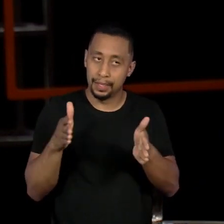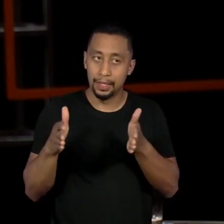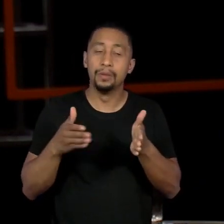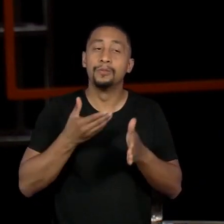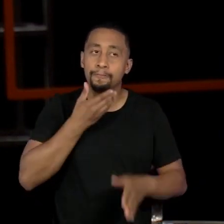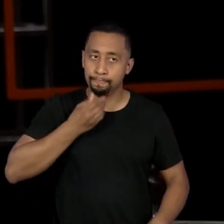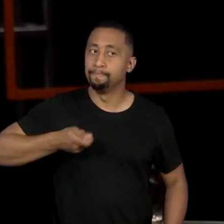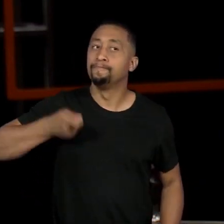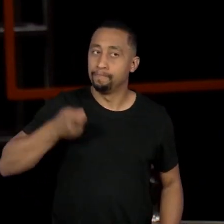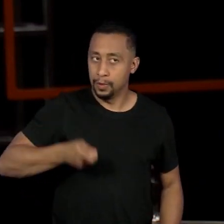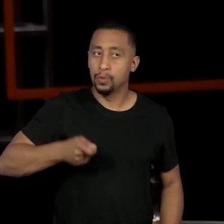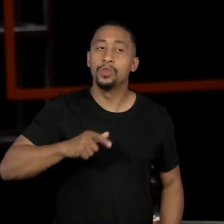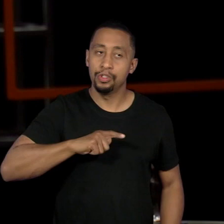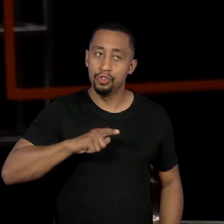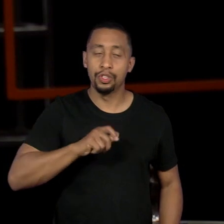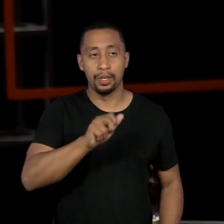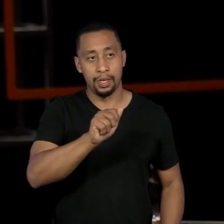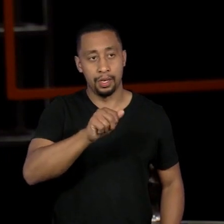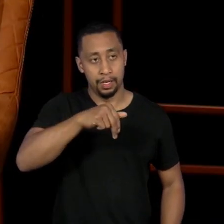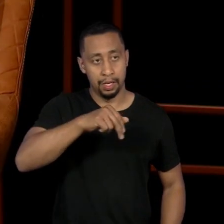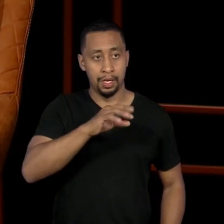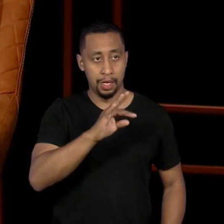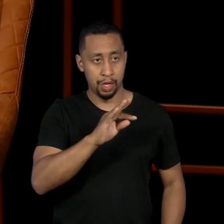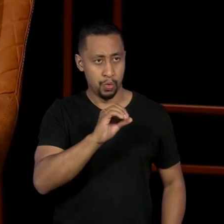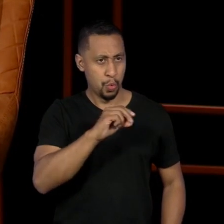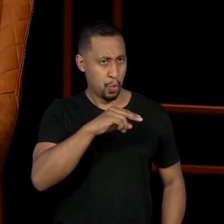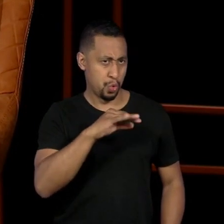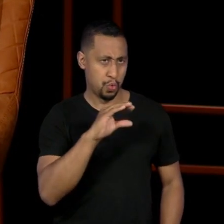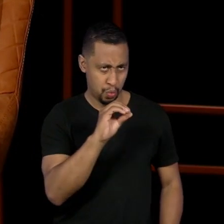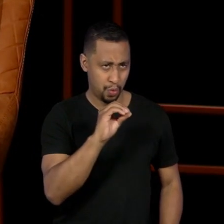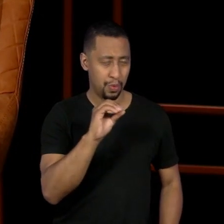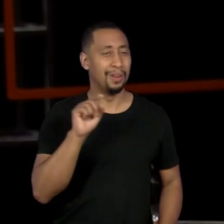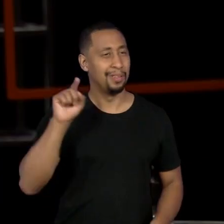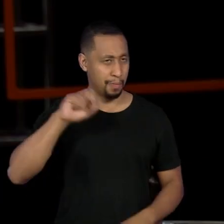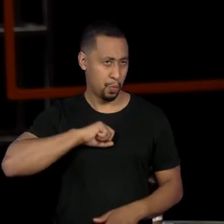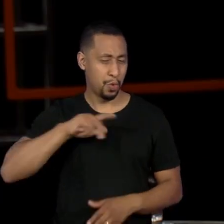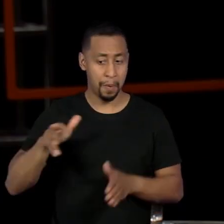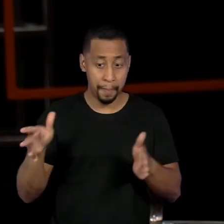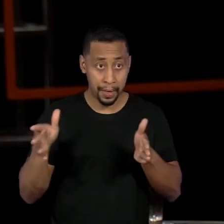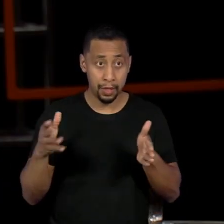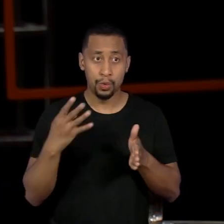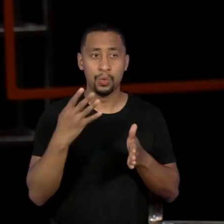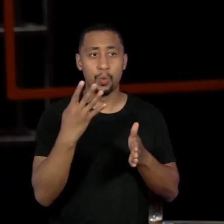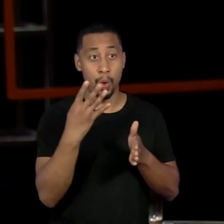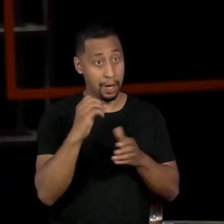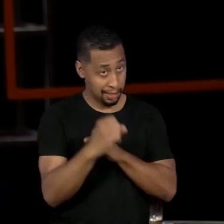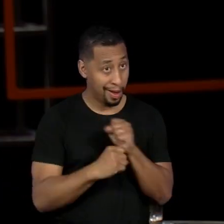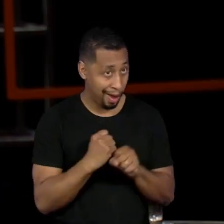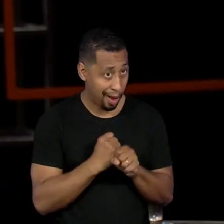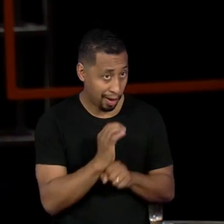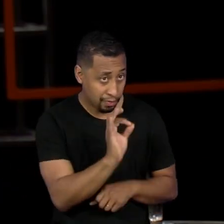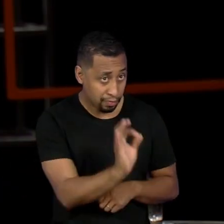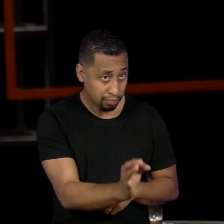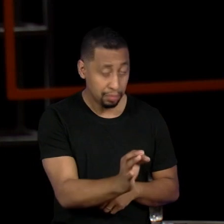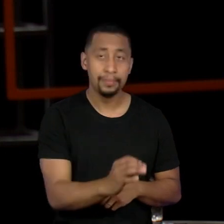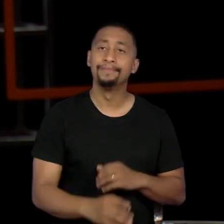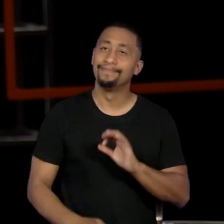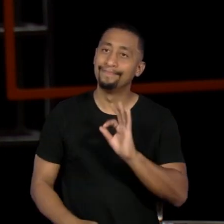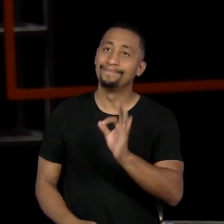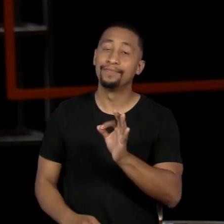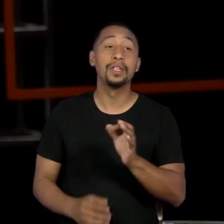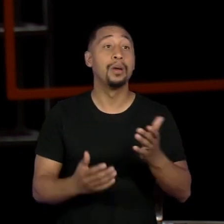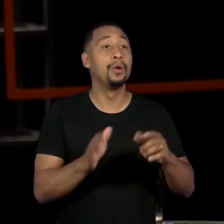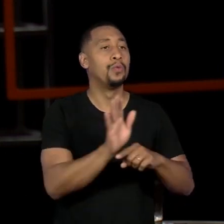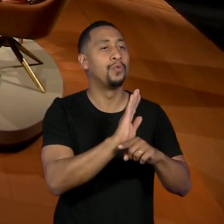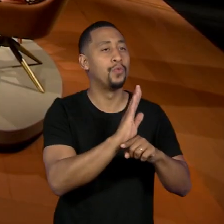durou cerca de 4 décadas lá em Portugal, né? A gente preparou um quadro sobre esse período histórico para a